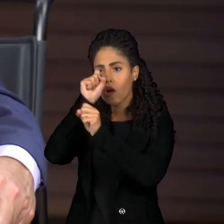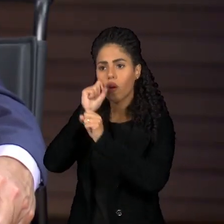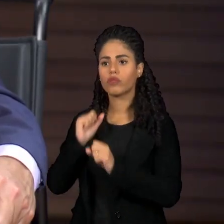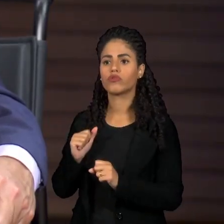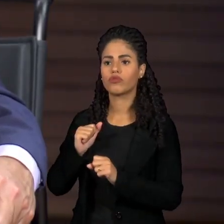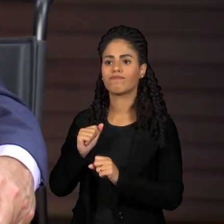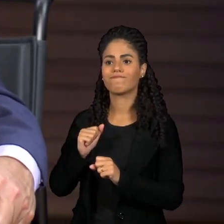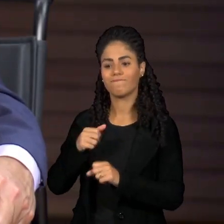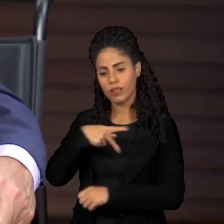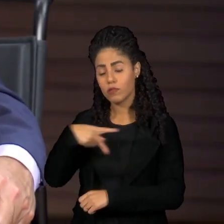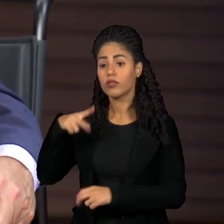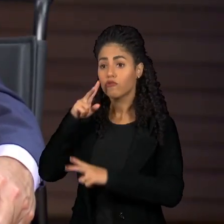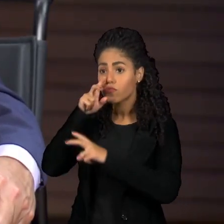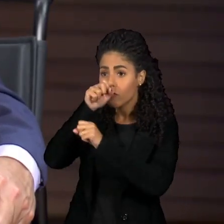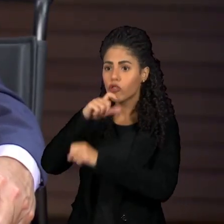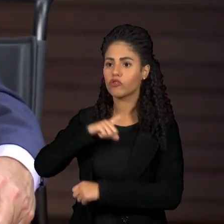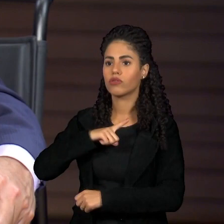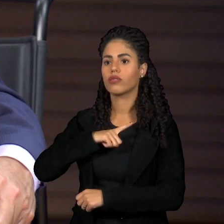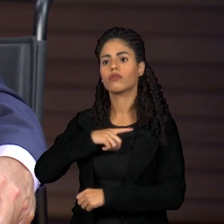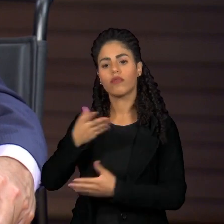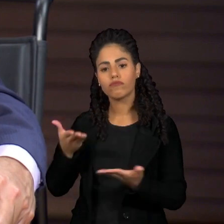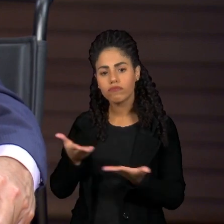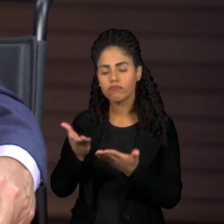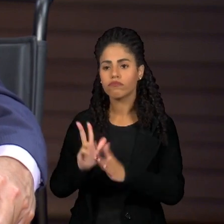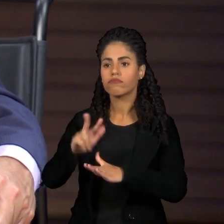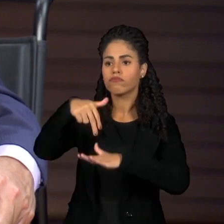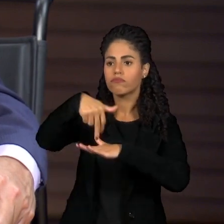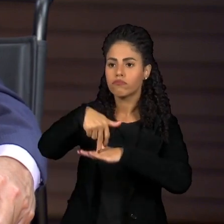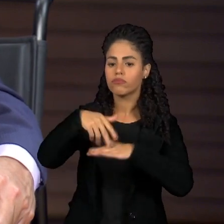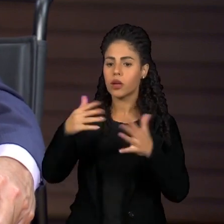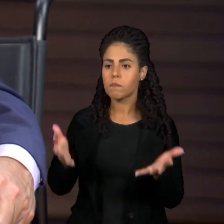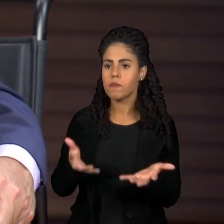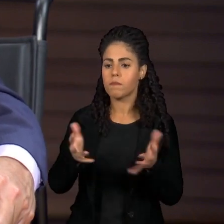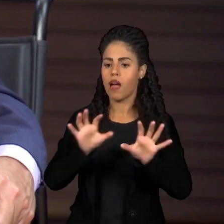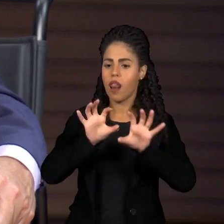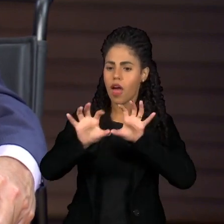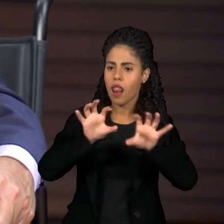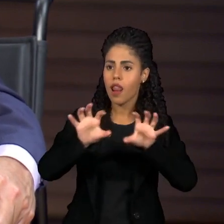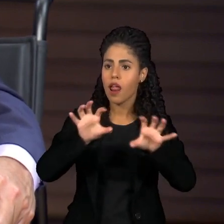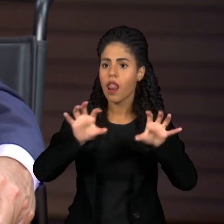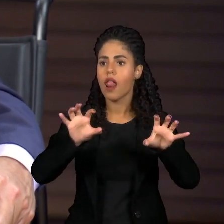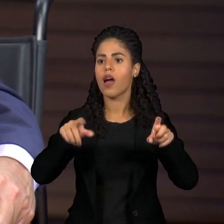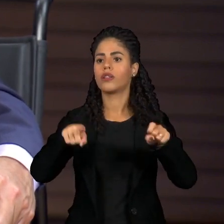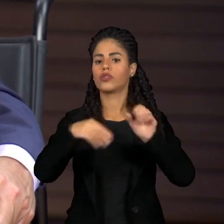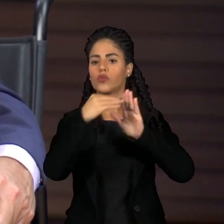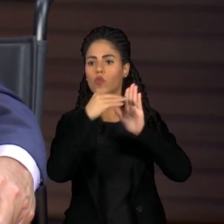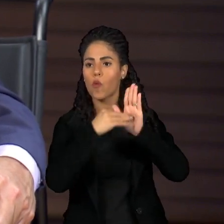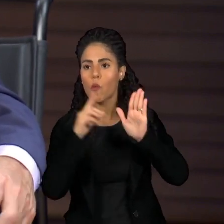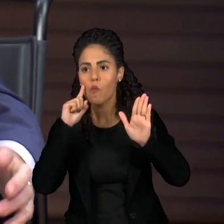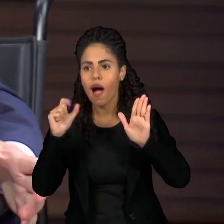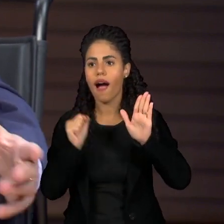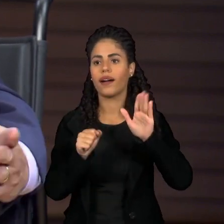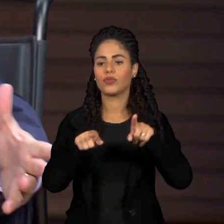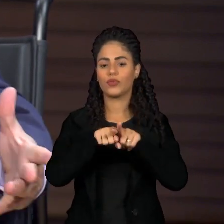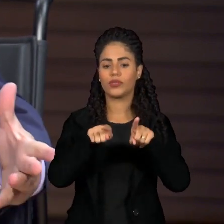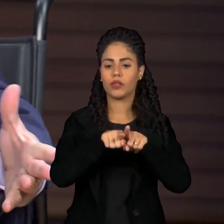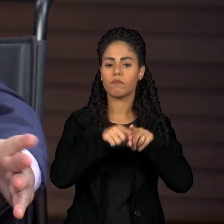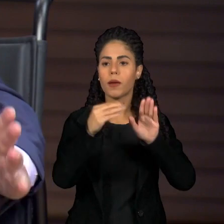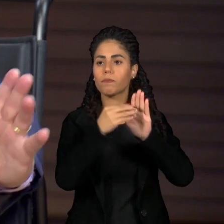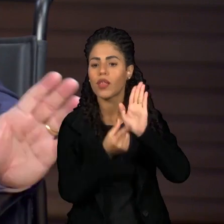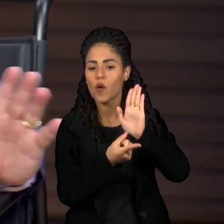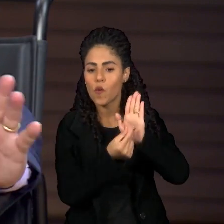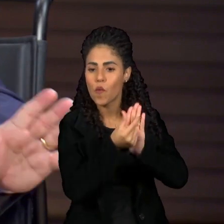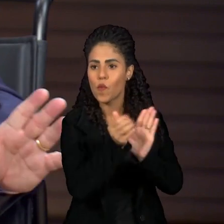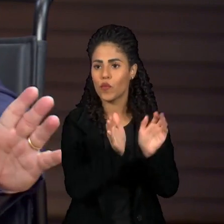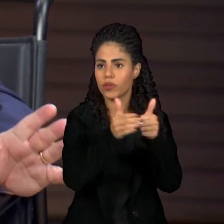organizar e fazer com que essa maioria cada vez mais influencie na agenda, influencie no orçamento, e acho que esse